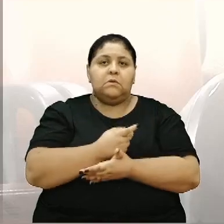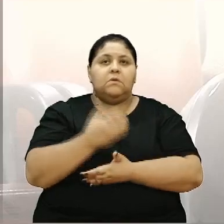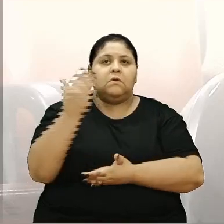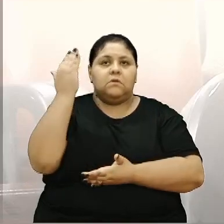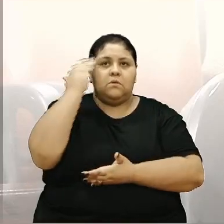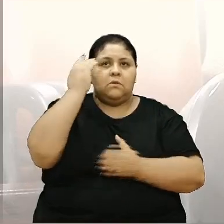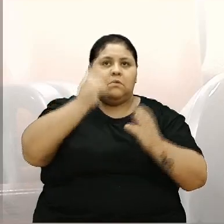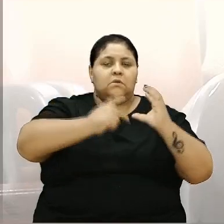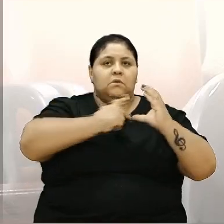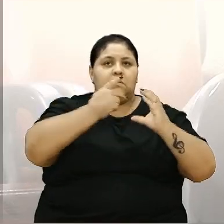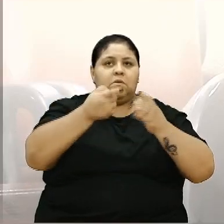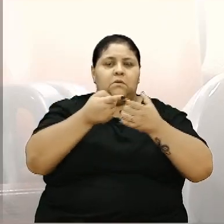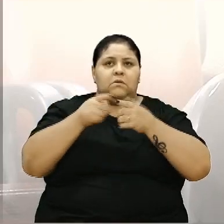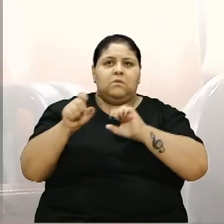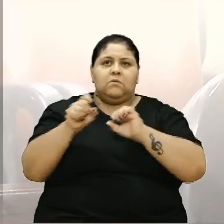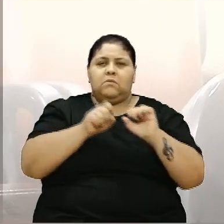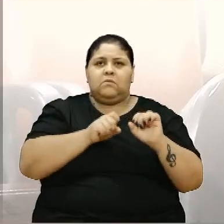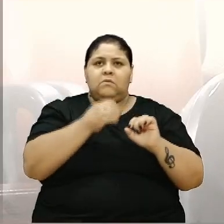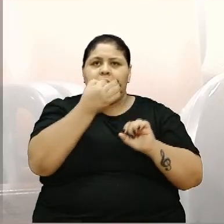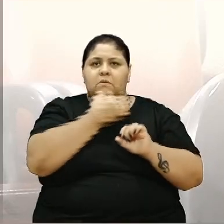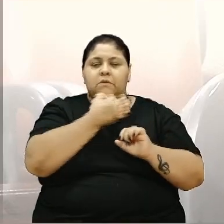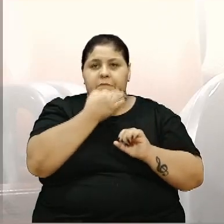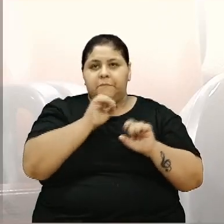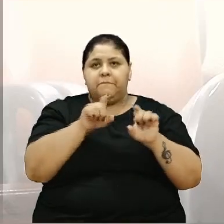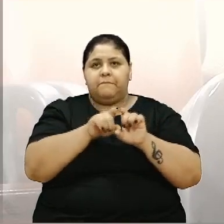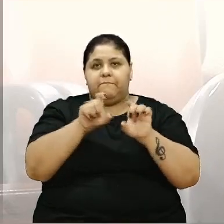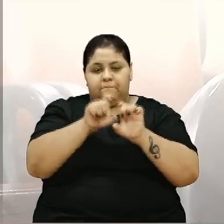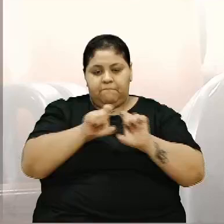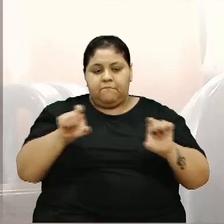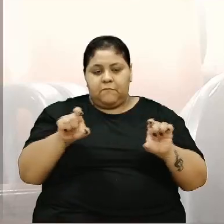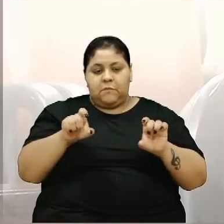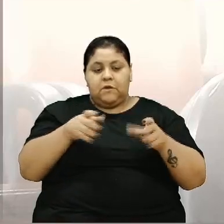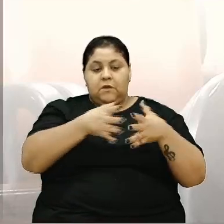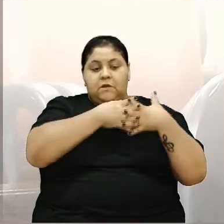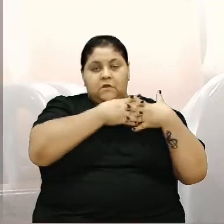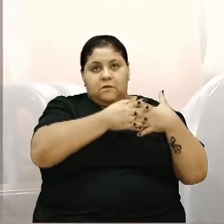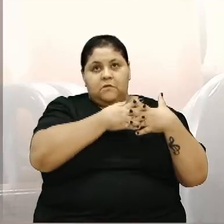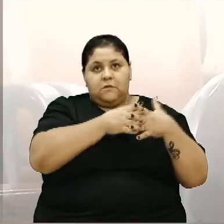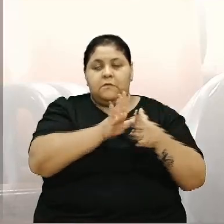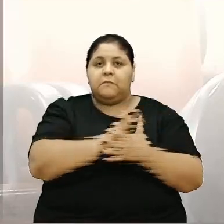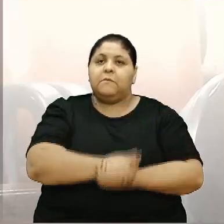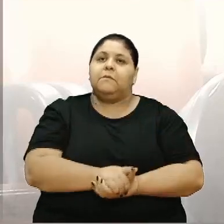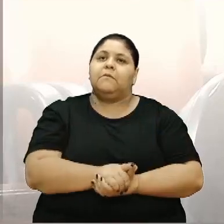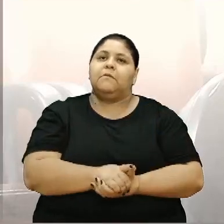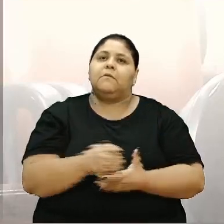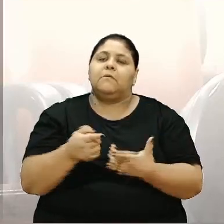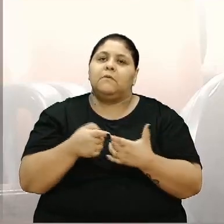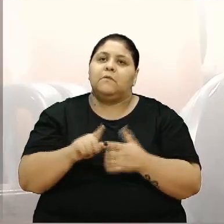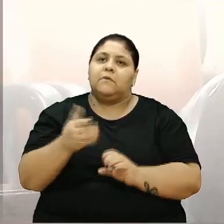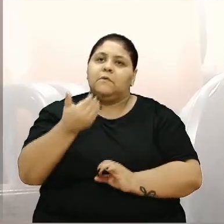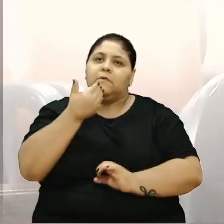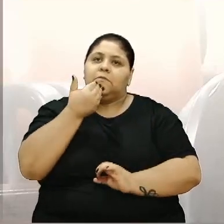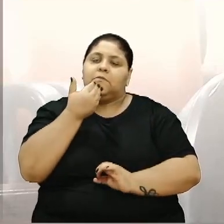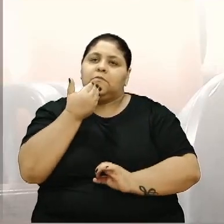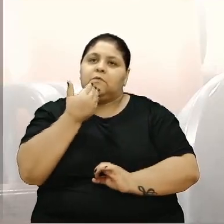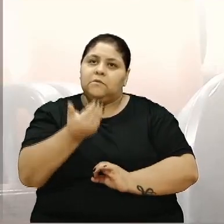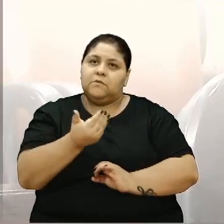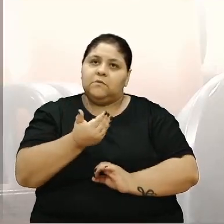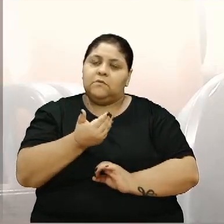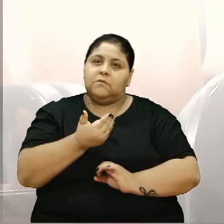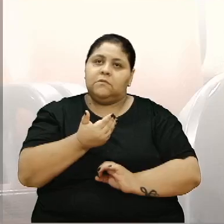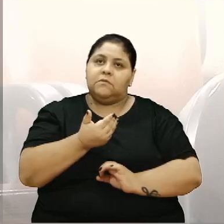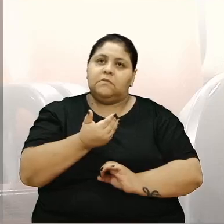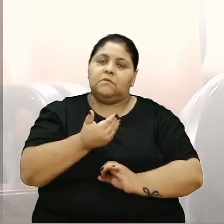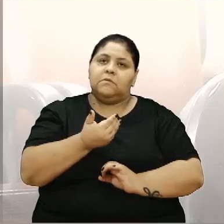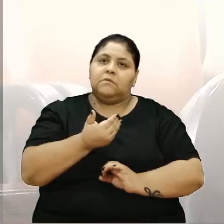de Caxias, mas se a gente puder botar Caxias do Sul também, né, porque às vezes confunde o aniversário. Mas eu peço, vereadora